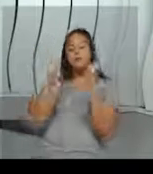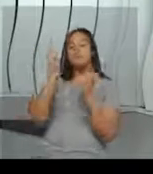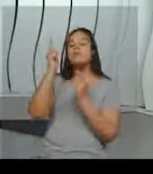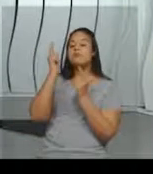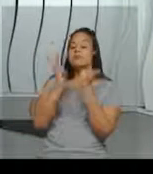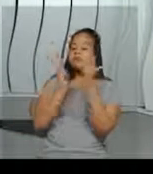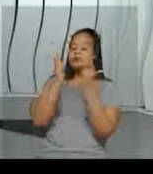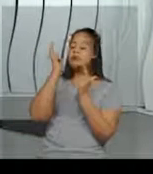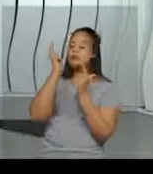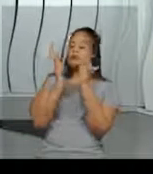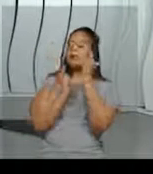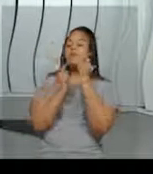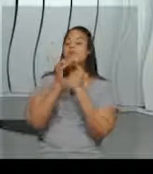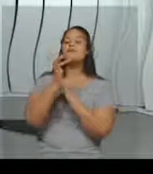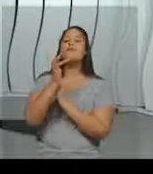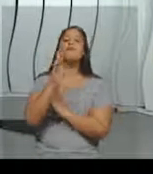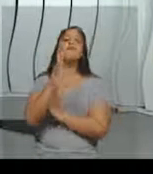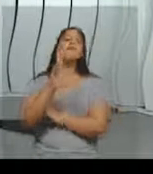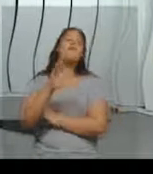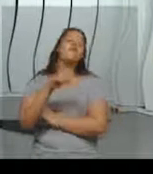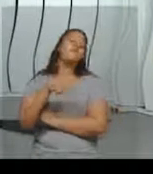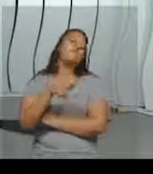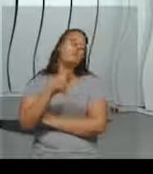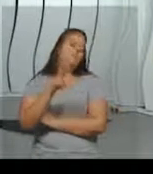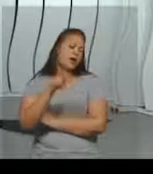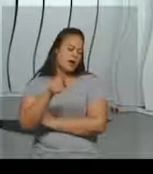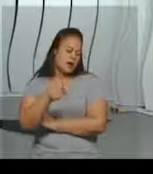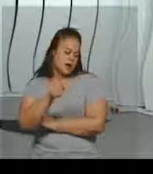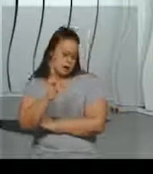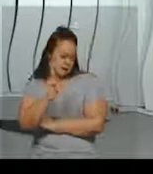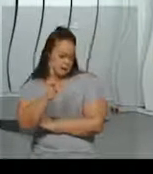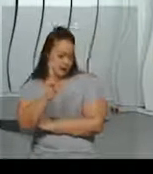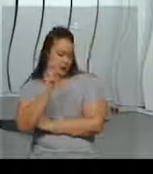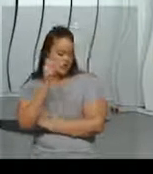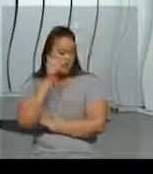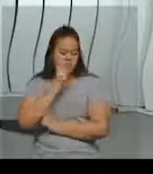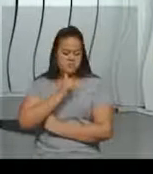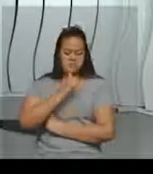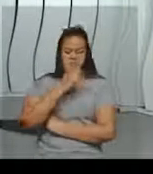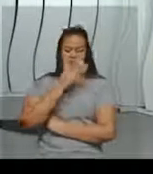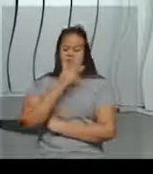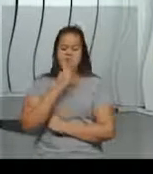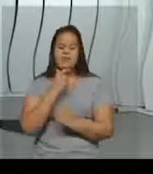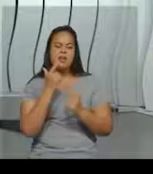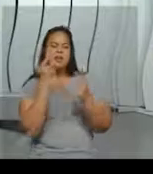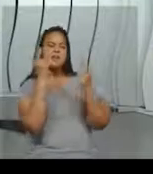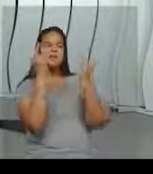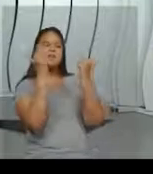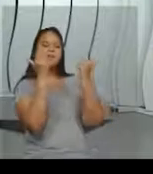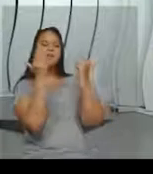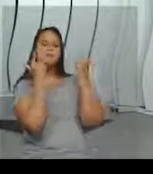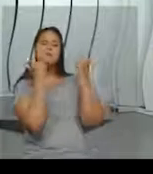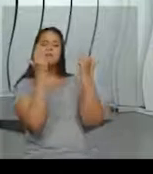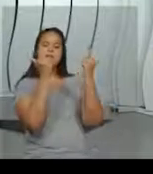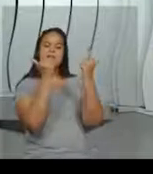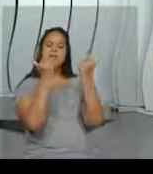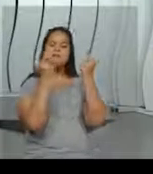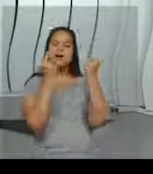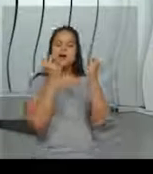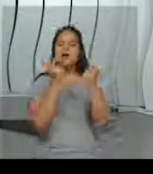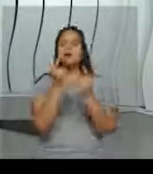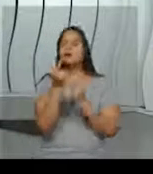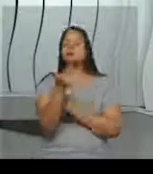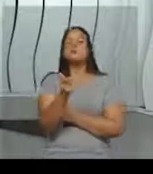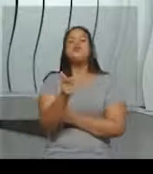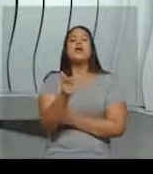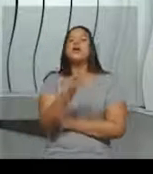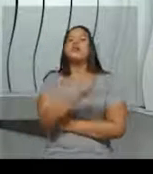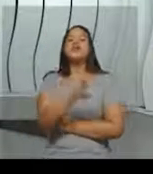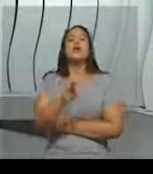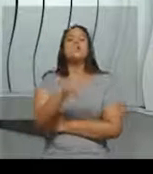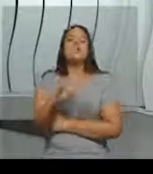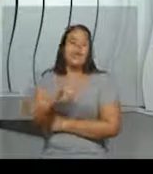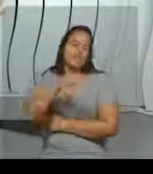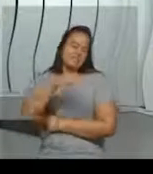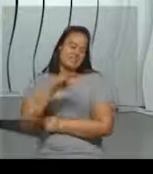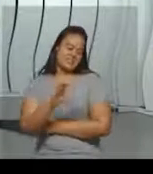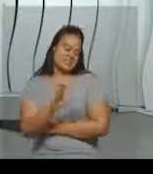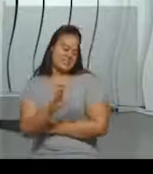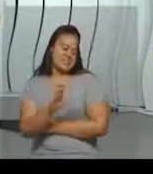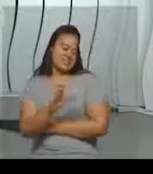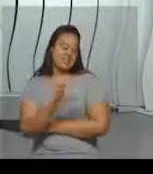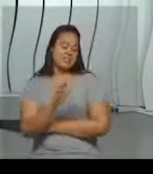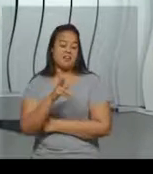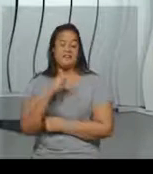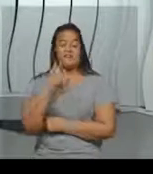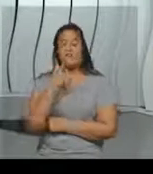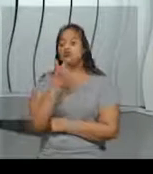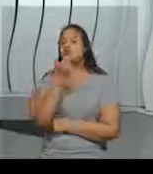Quantos cantores de funk, cantoras de funk não são denominadas de MC? Né? Então, a gente já está falando de um outro